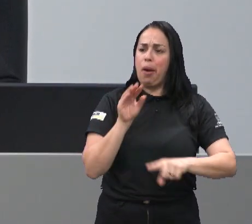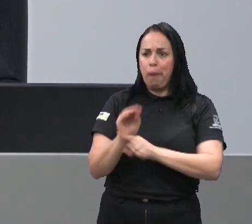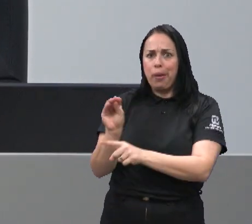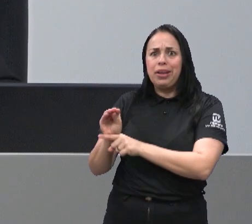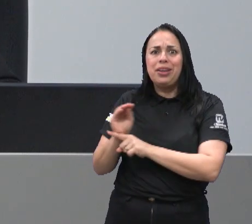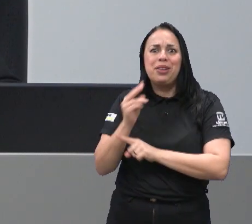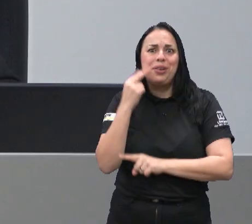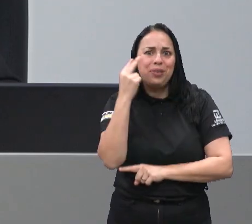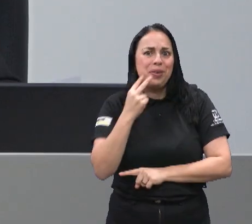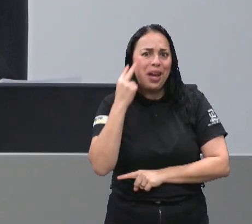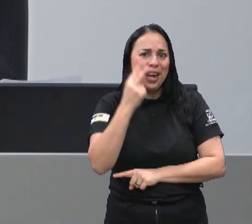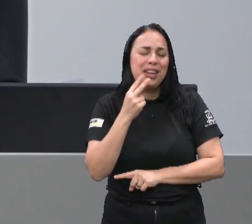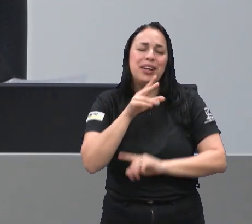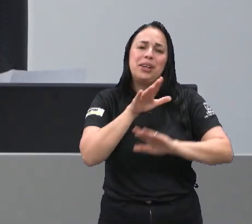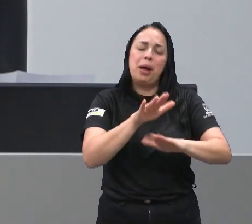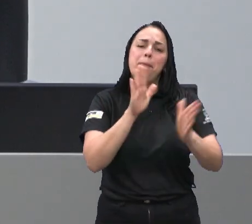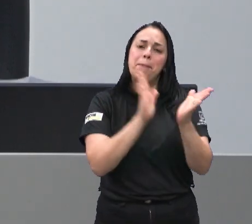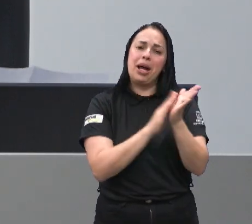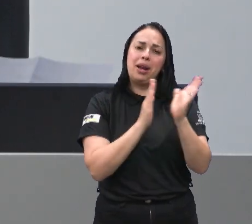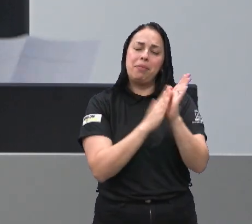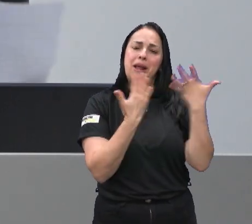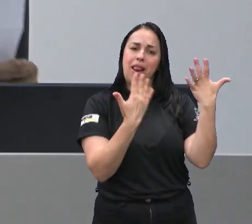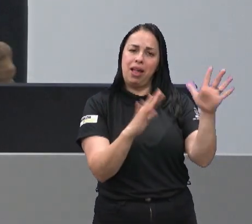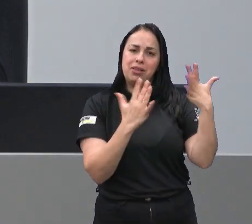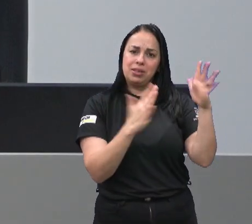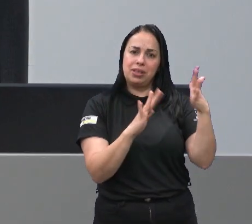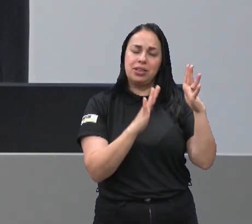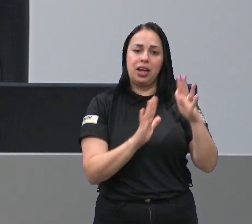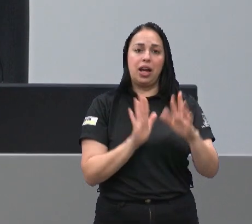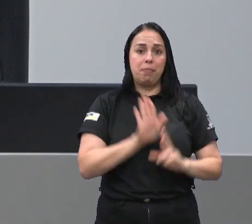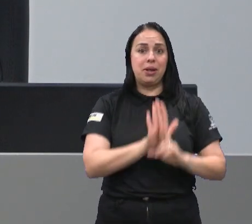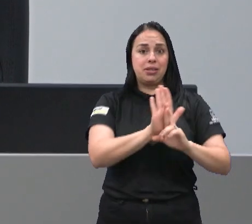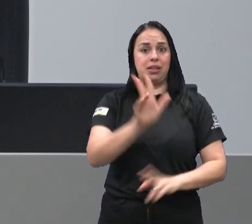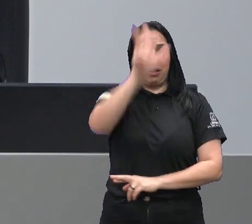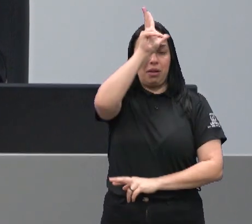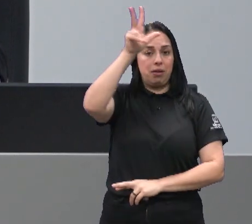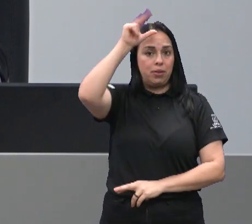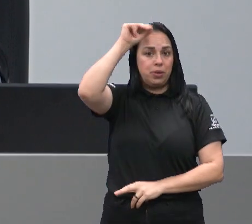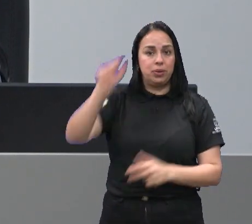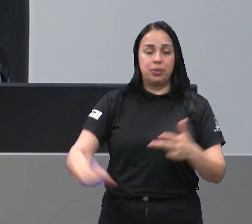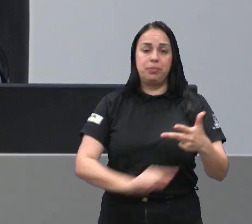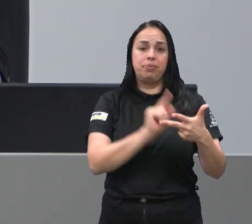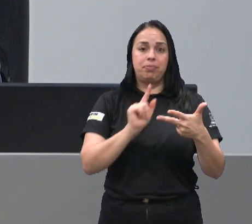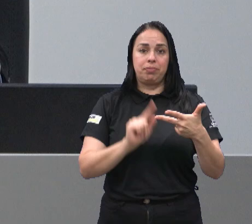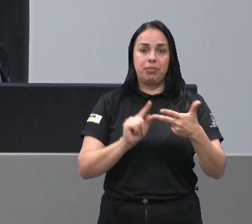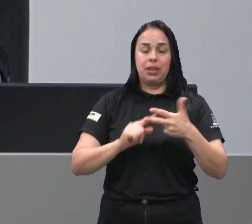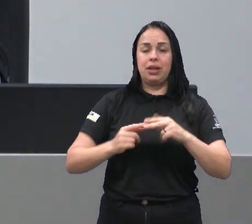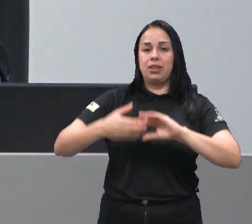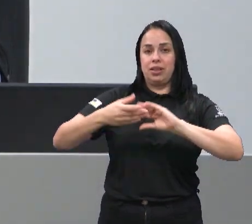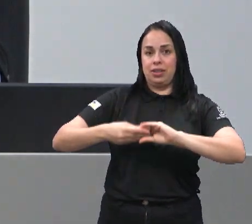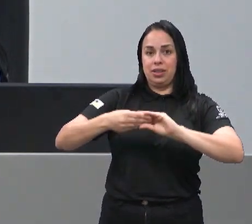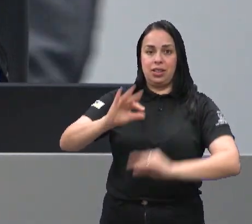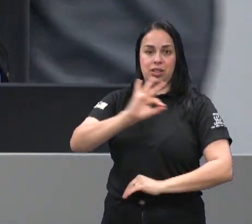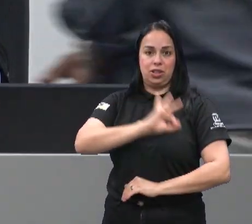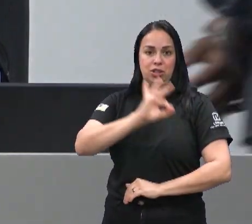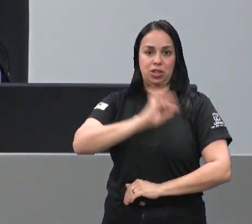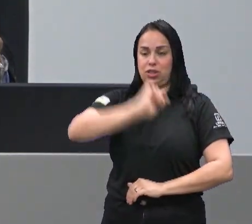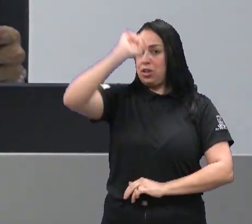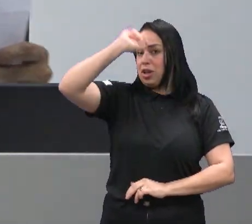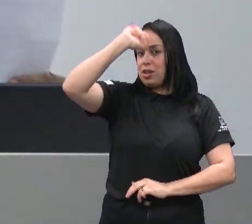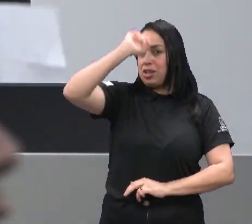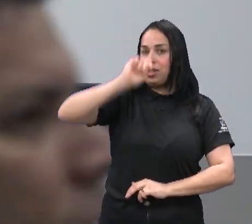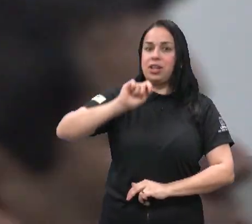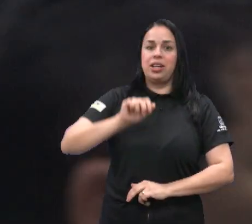parabenizar também por seu trabalho e seu empenho em frente à Prefeitura Municipal de São José dos Campos. E o GCM Guilherme Reis e o